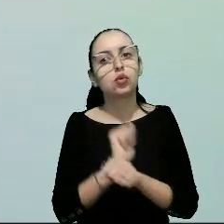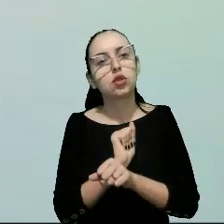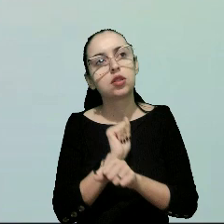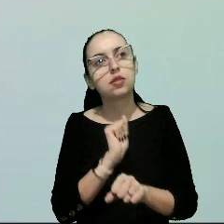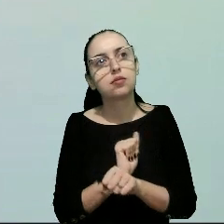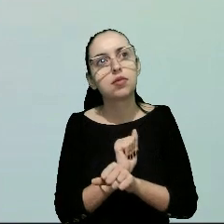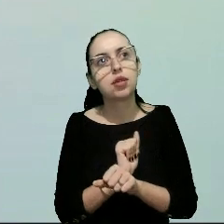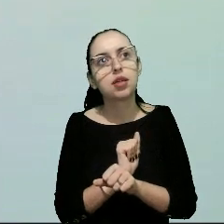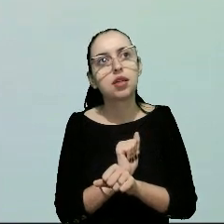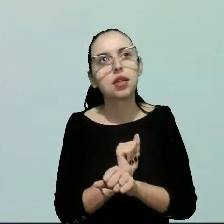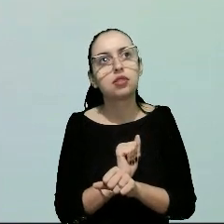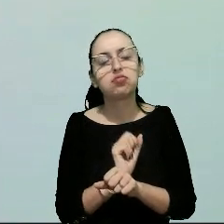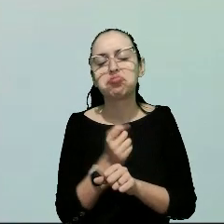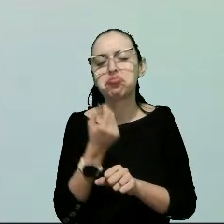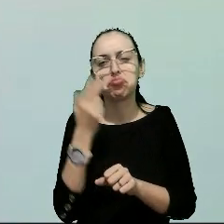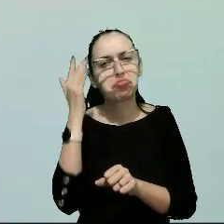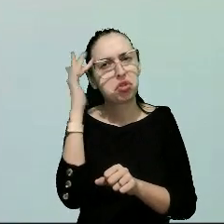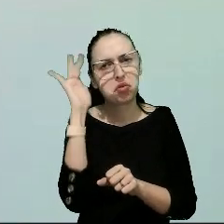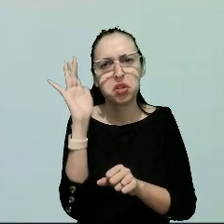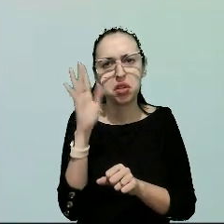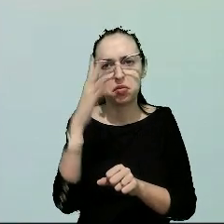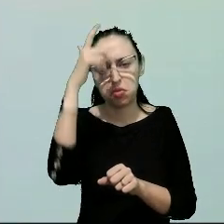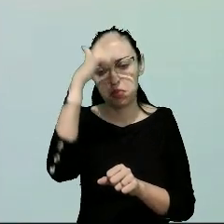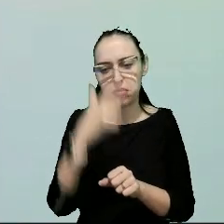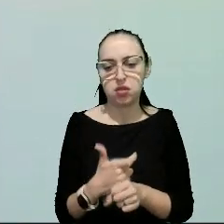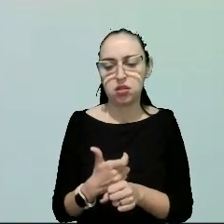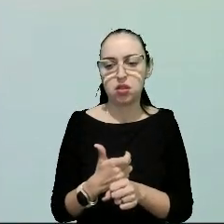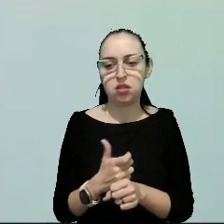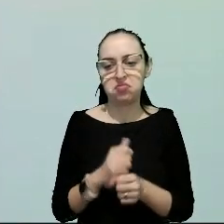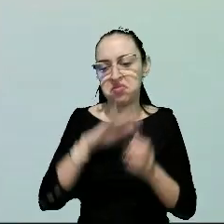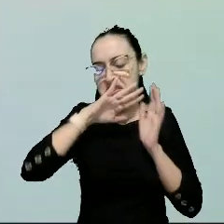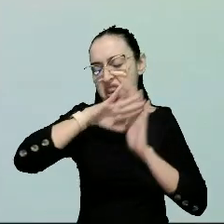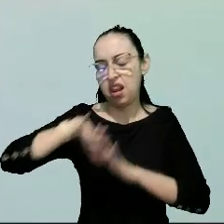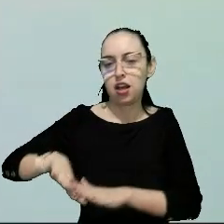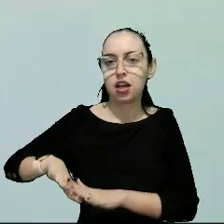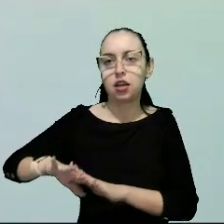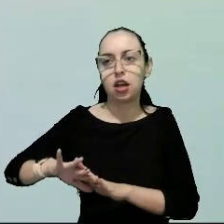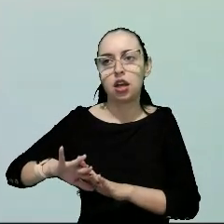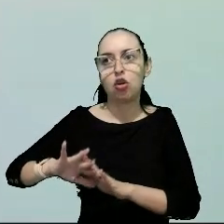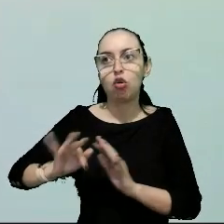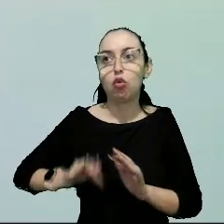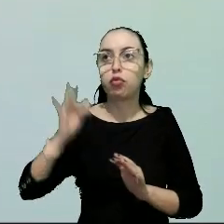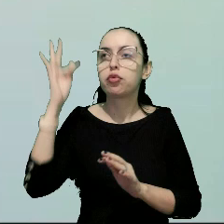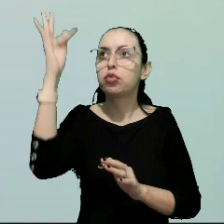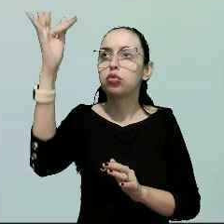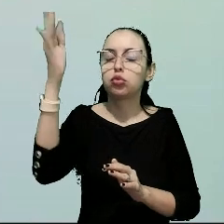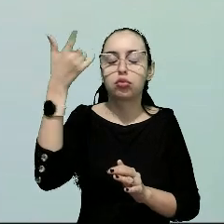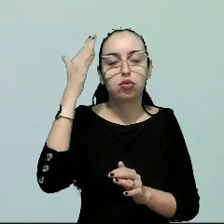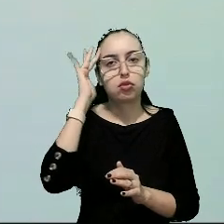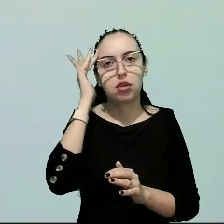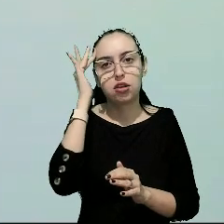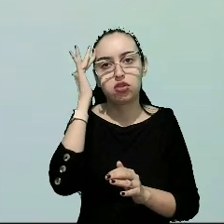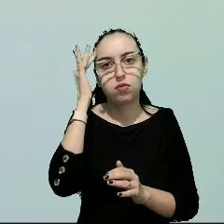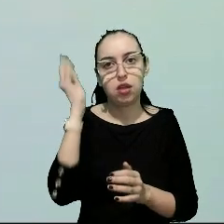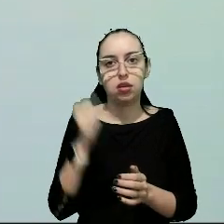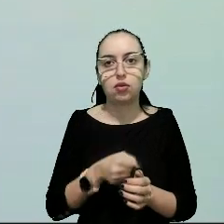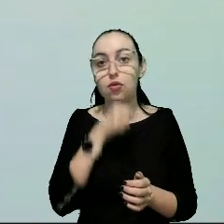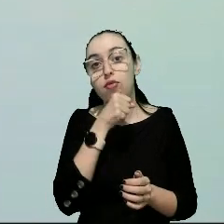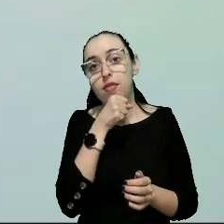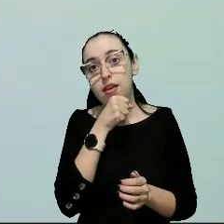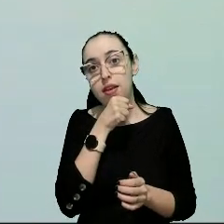que nos espera. Não sabemos quem somos se ignorarmos quem seremos. Aquele